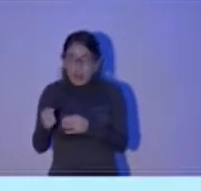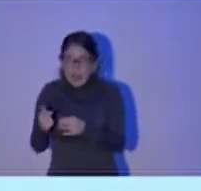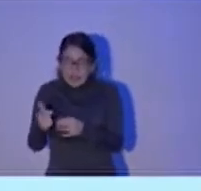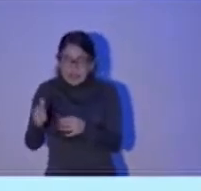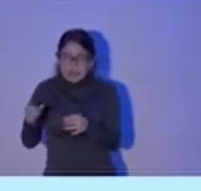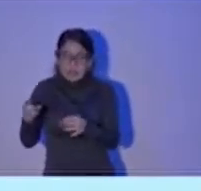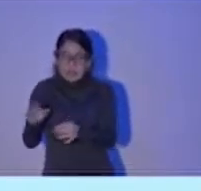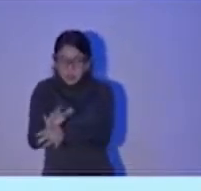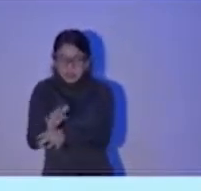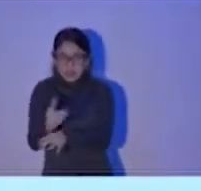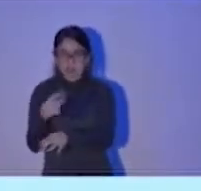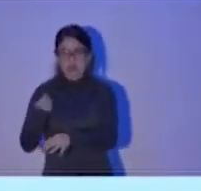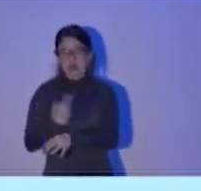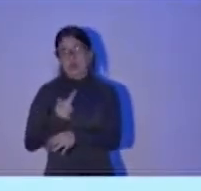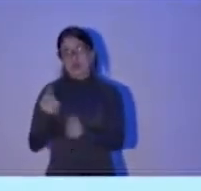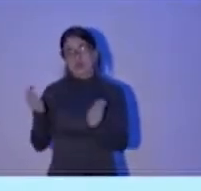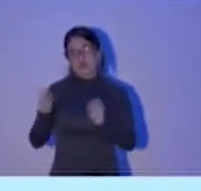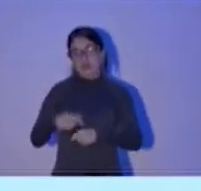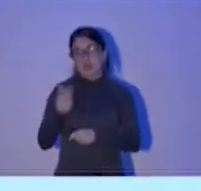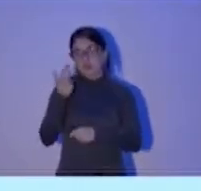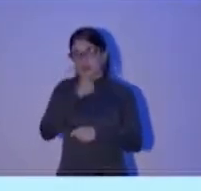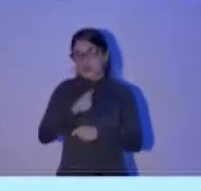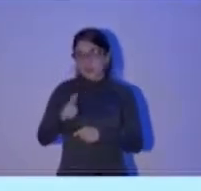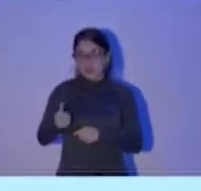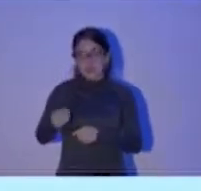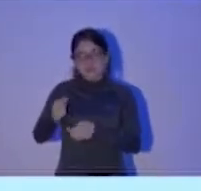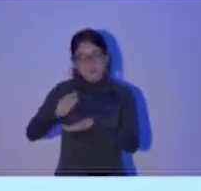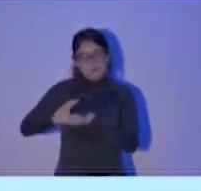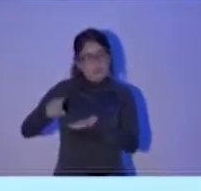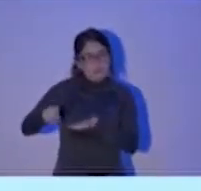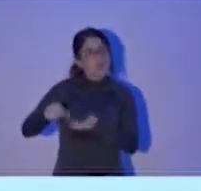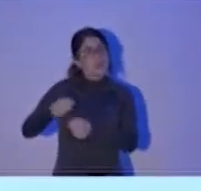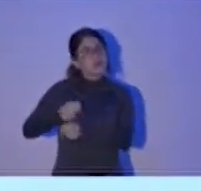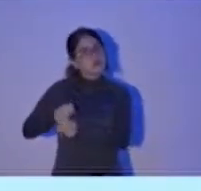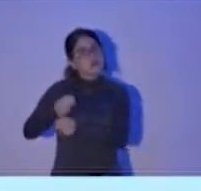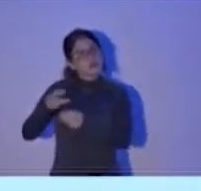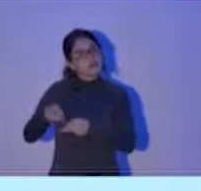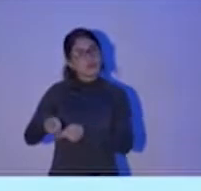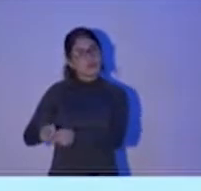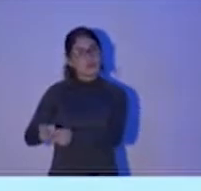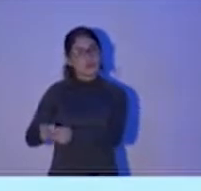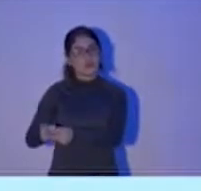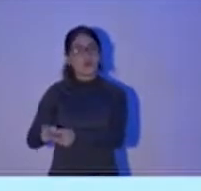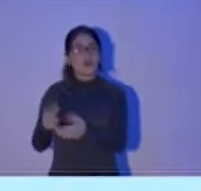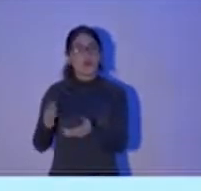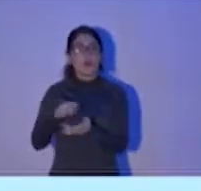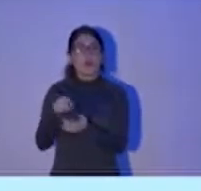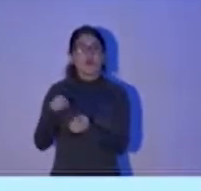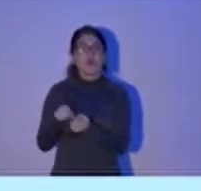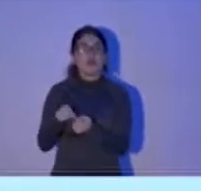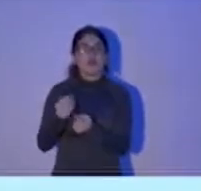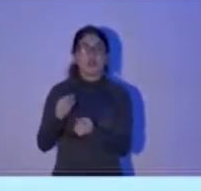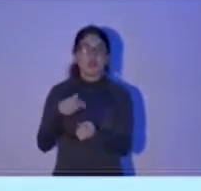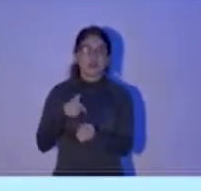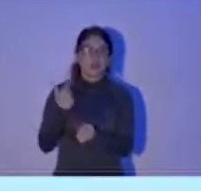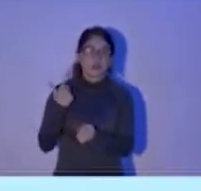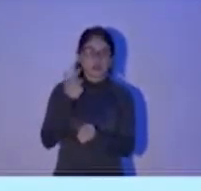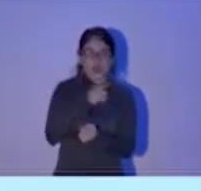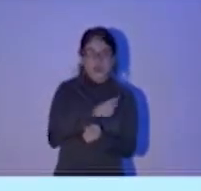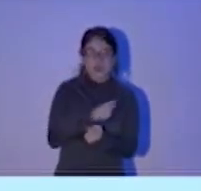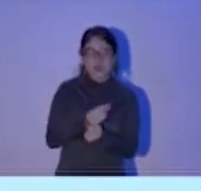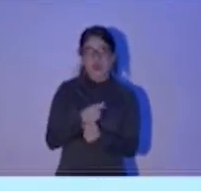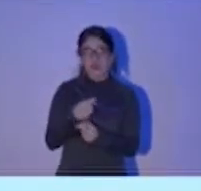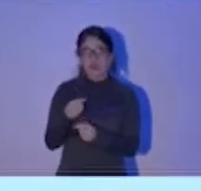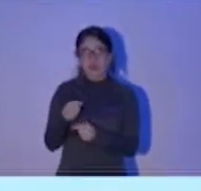gente possa concluir com esse recurso. Ele é finito. Então, a intenção é que você verifique aquelas creches que estão no